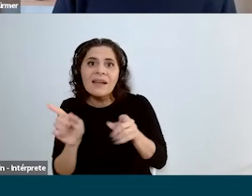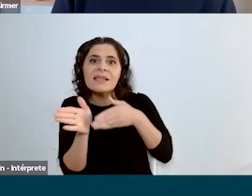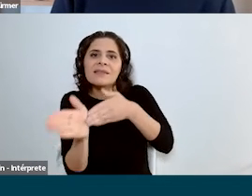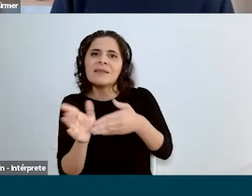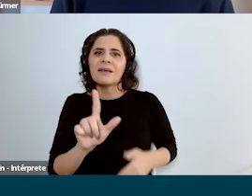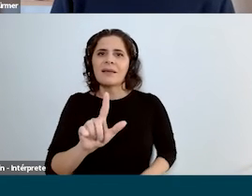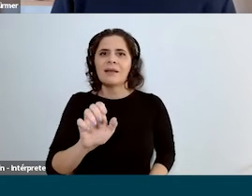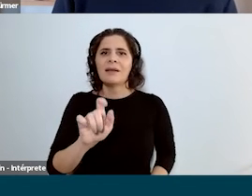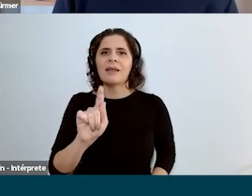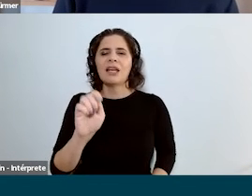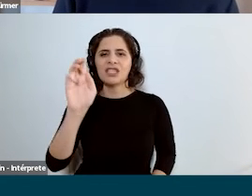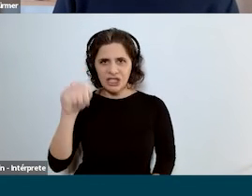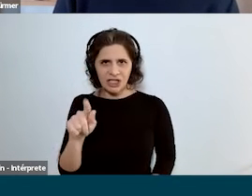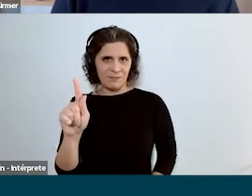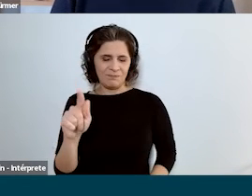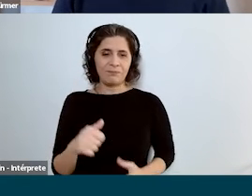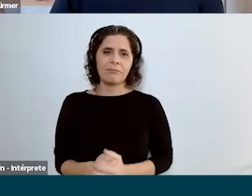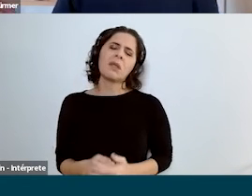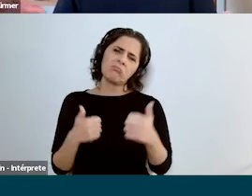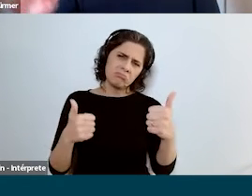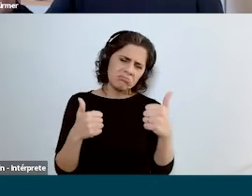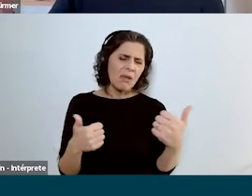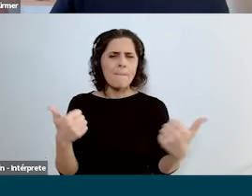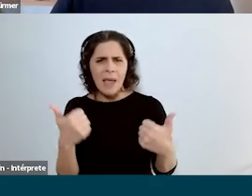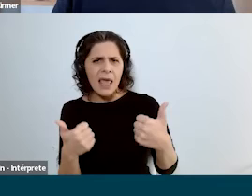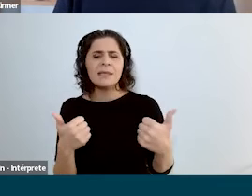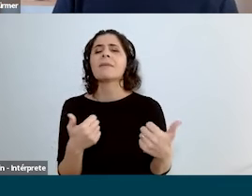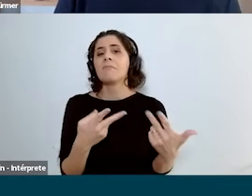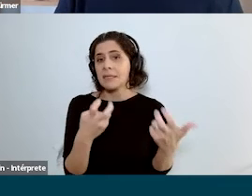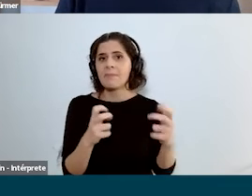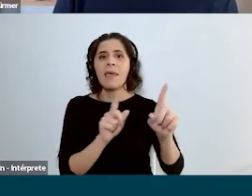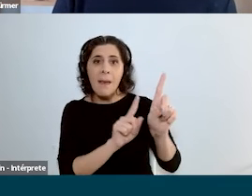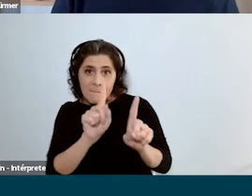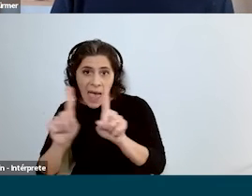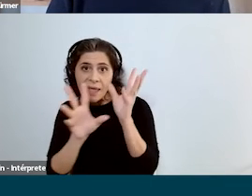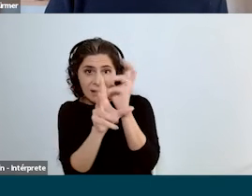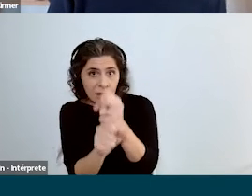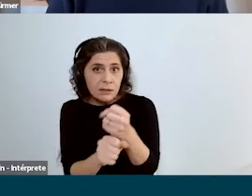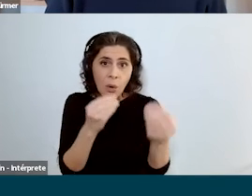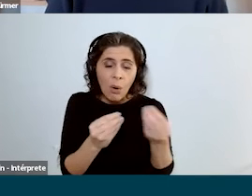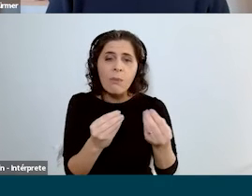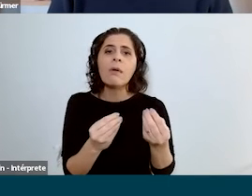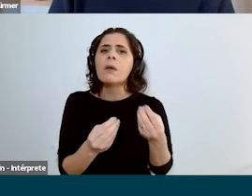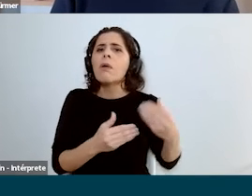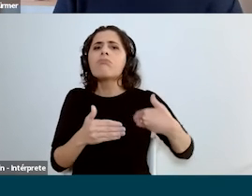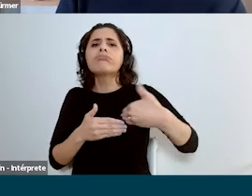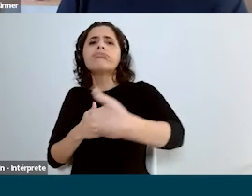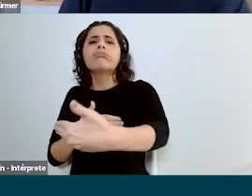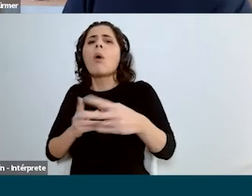para métricas leading. E aí, beleza, cheguei nas métricas, já sei quais os indicadores que eu preciso perseguir, como é que eu sigo